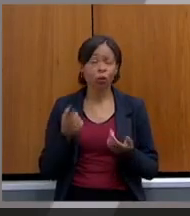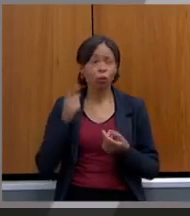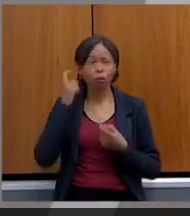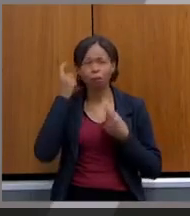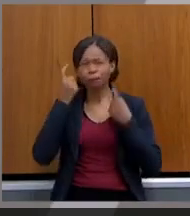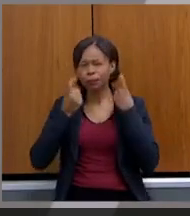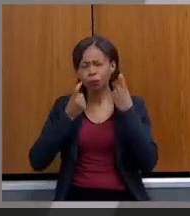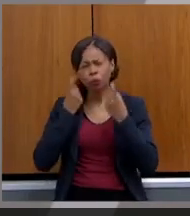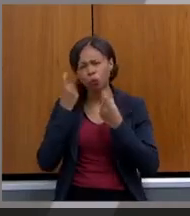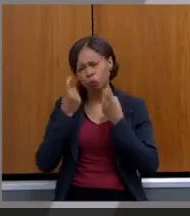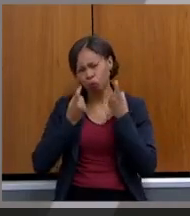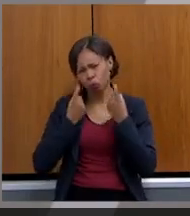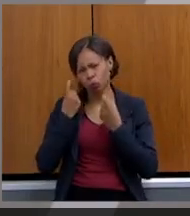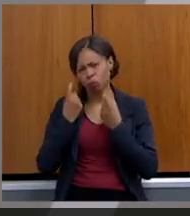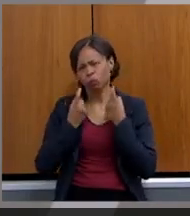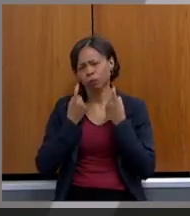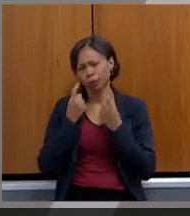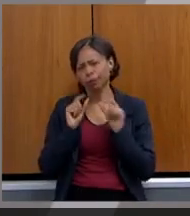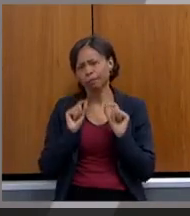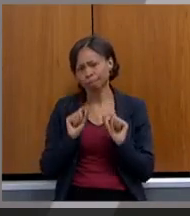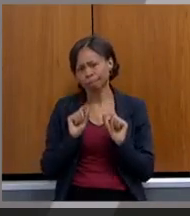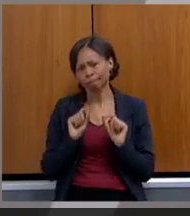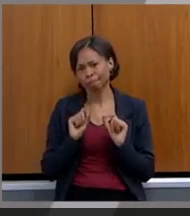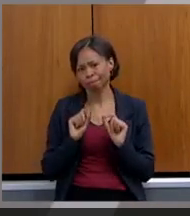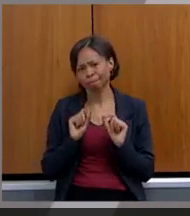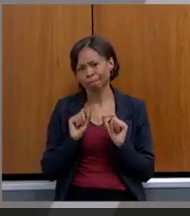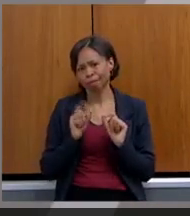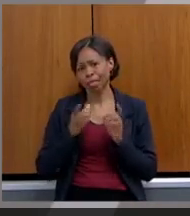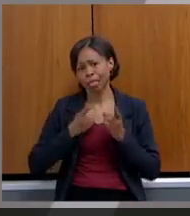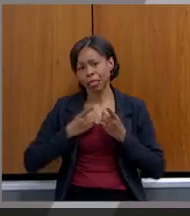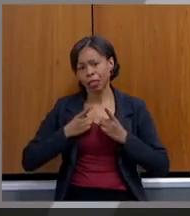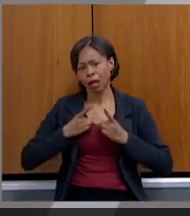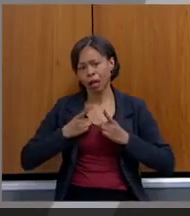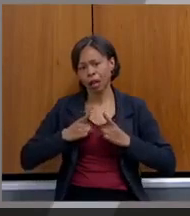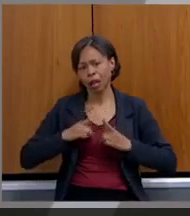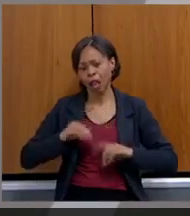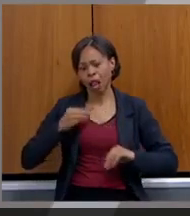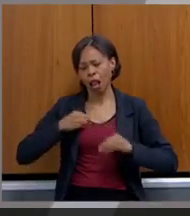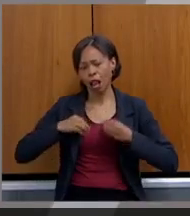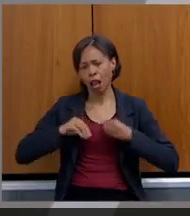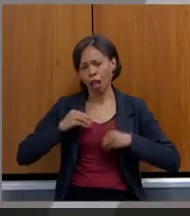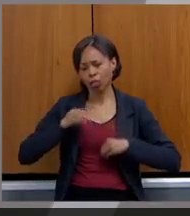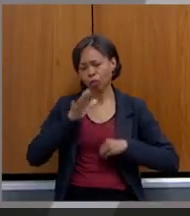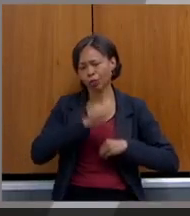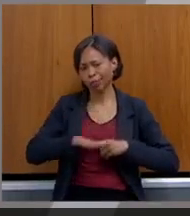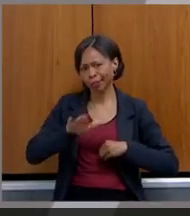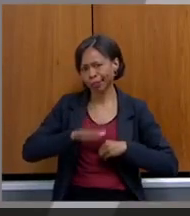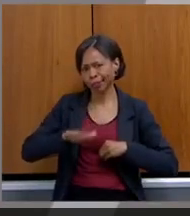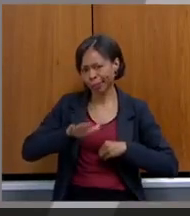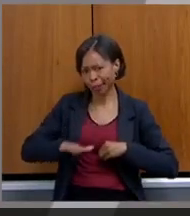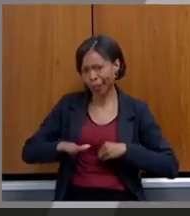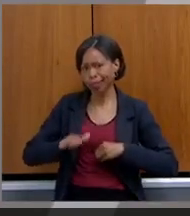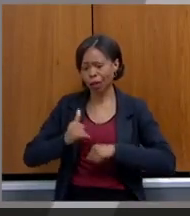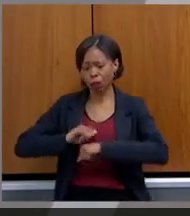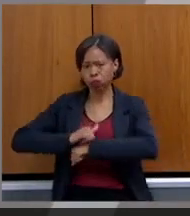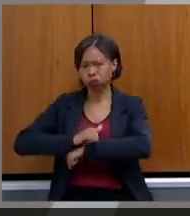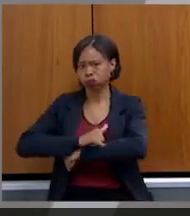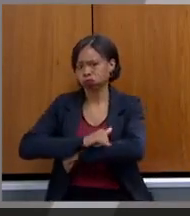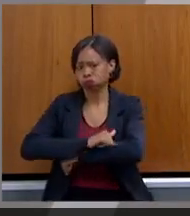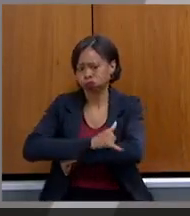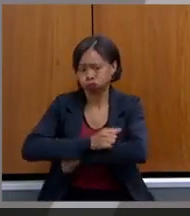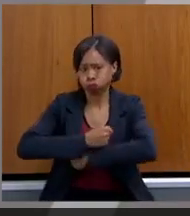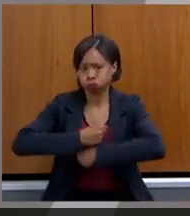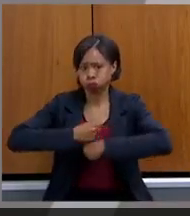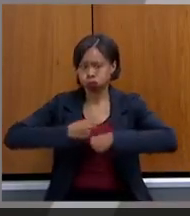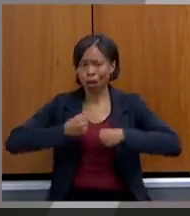preocupa no nosso entendimento é de depressão da nossas crianças com obesidade nossas crianças violência a